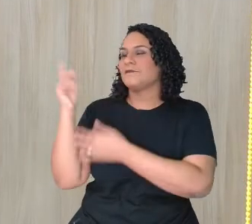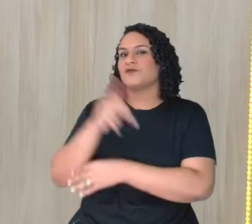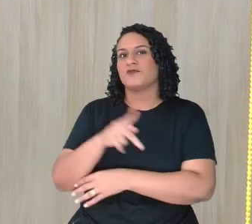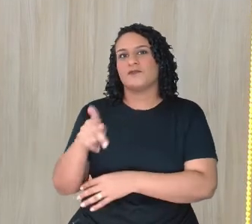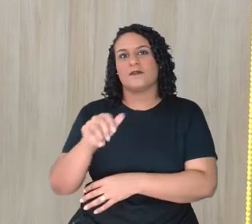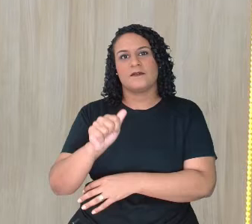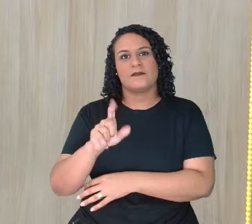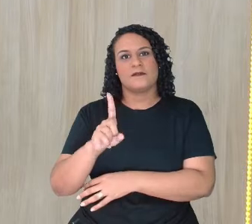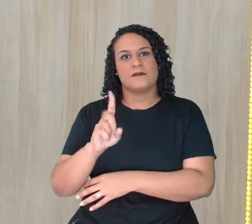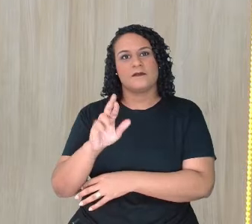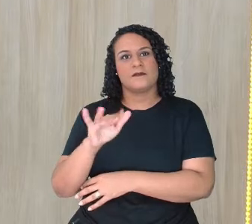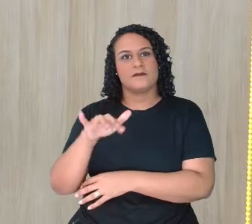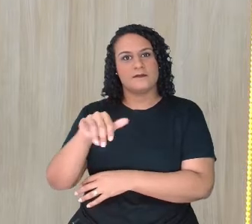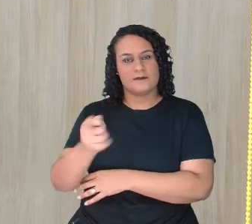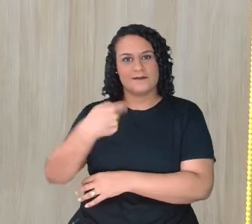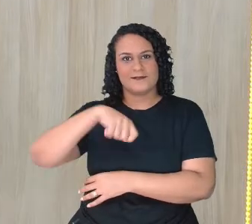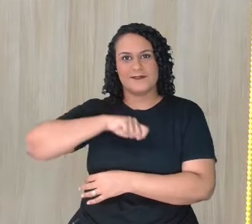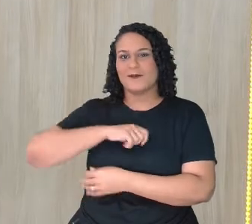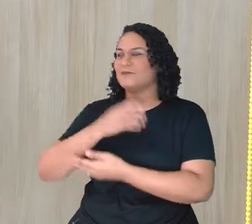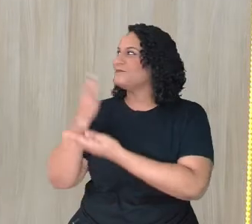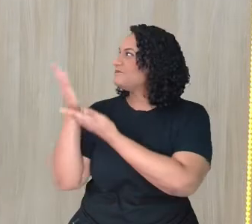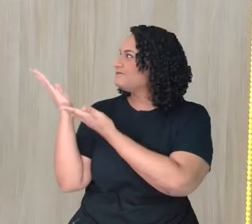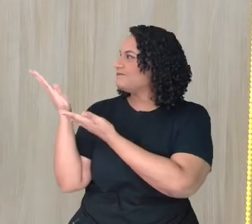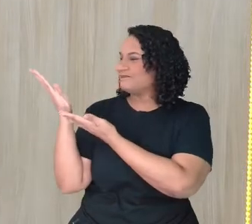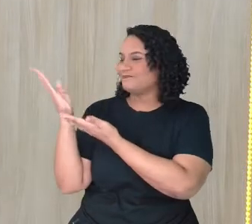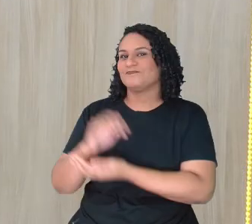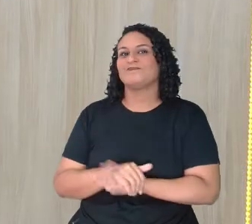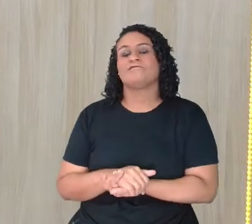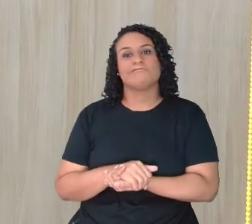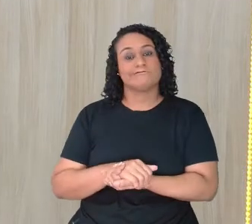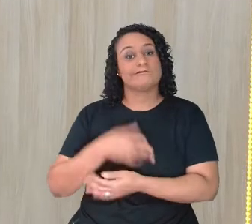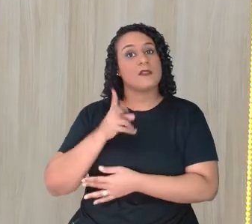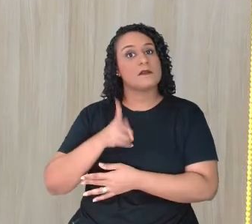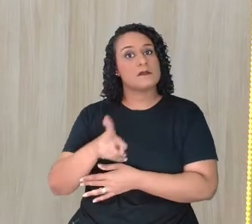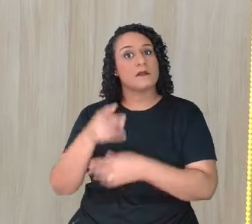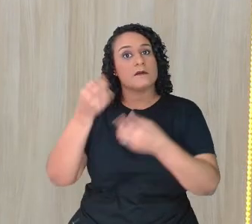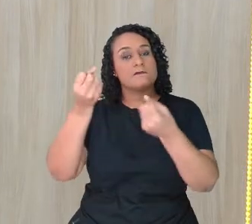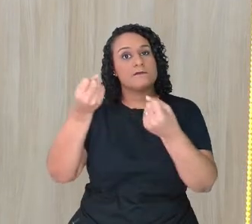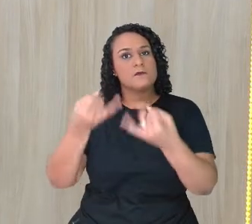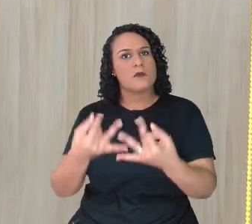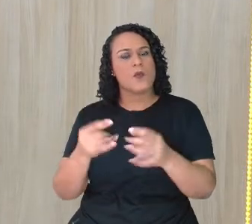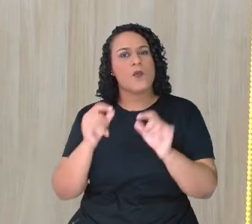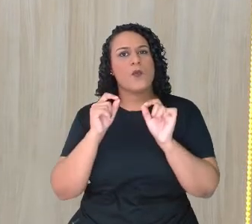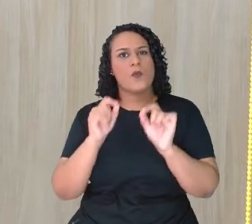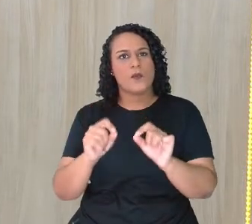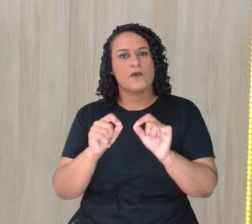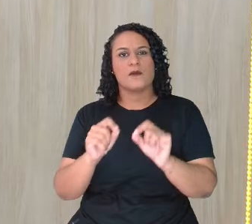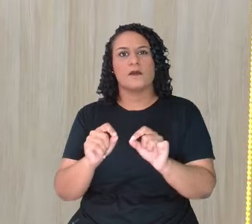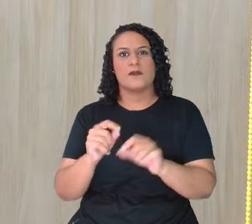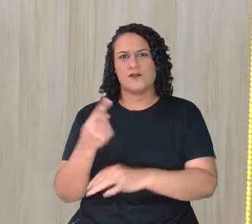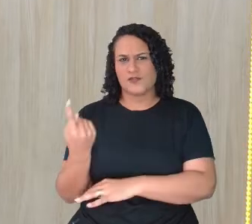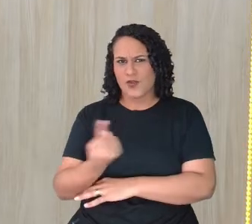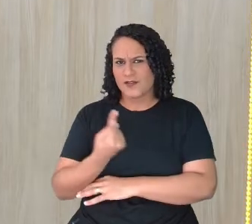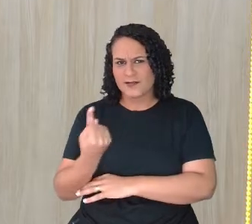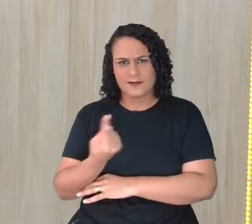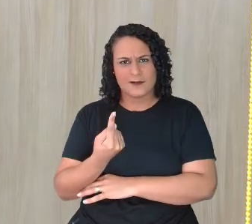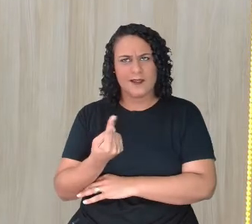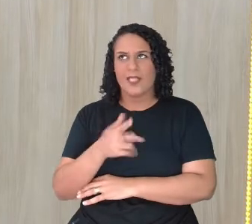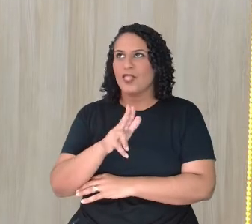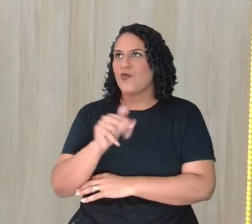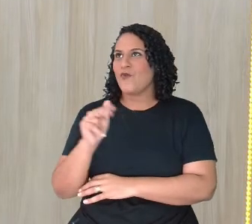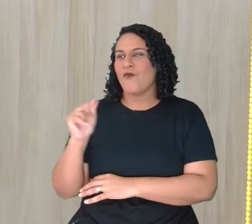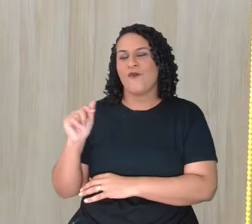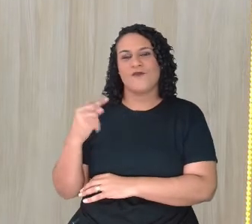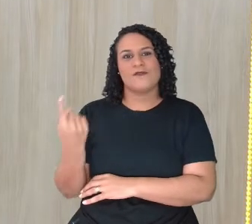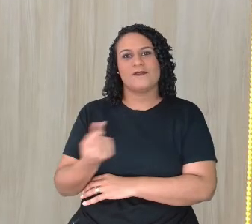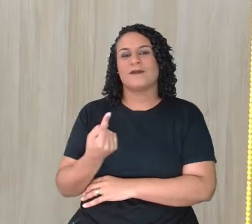Adriana Maria, este é o meu sinal. E como sempre falo com vocês, eu estou aqui não sozinha, nunca